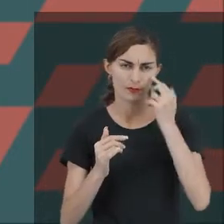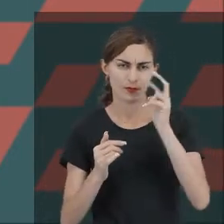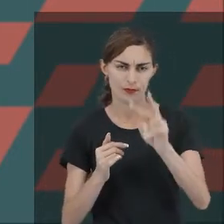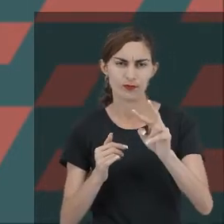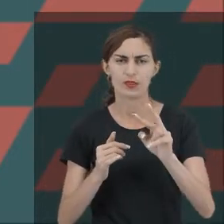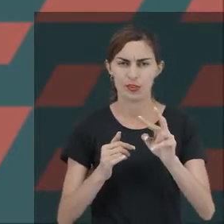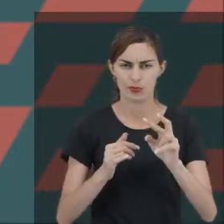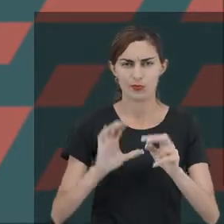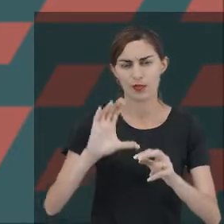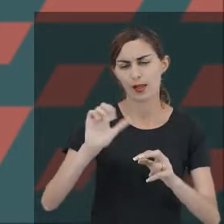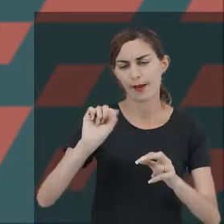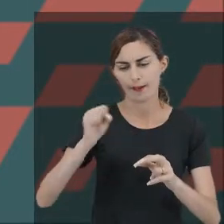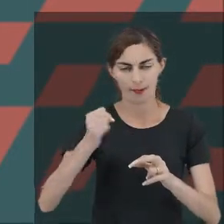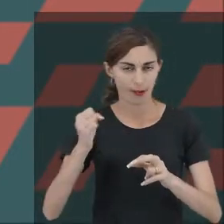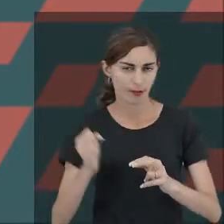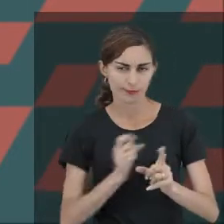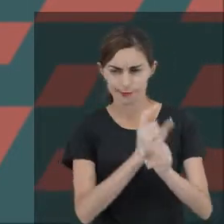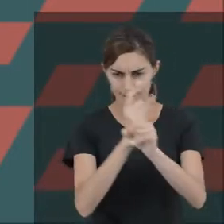muitos casos,